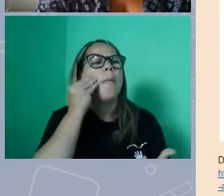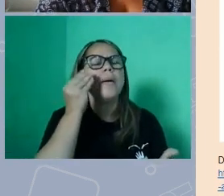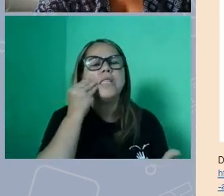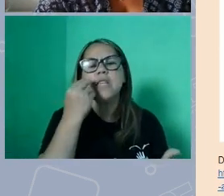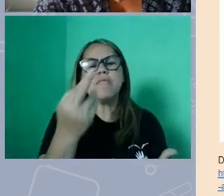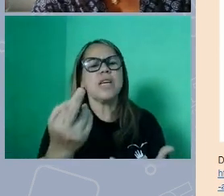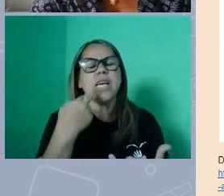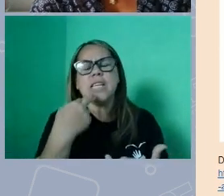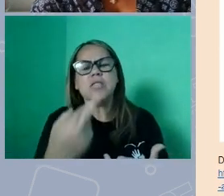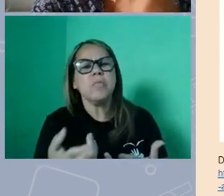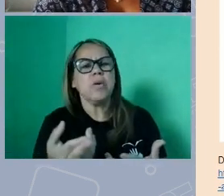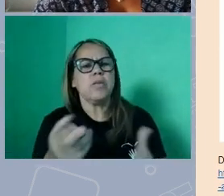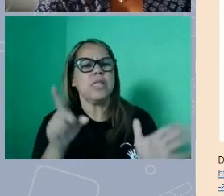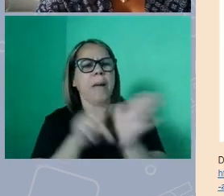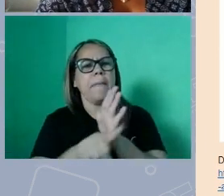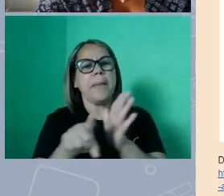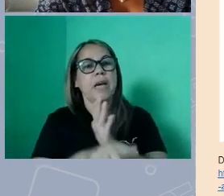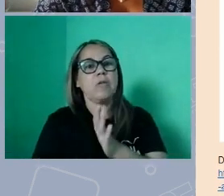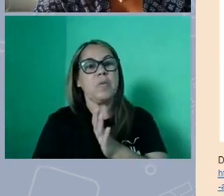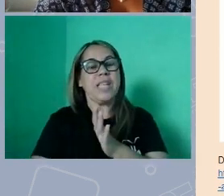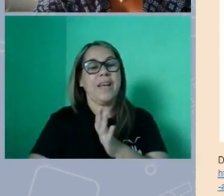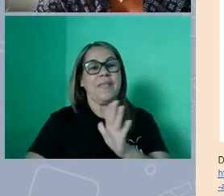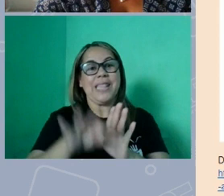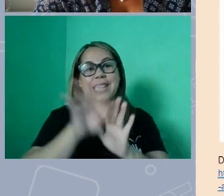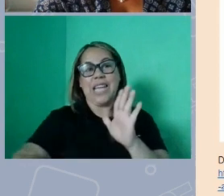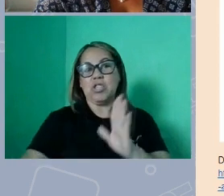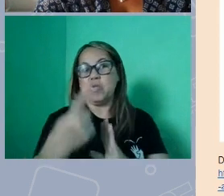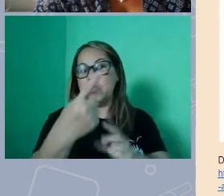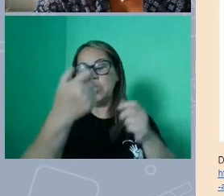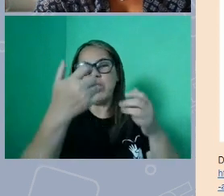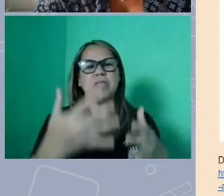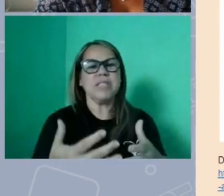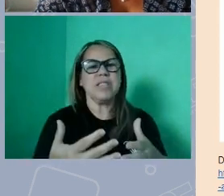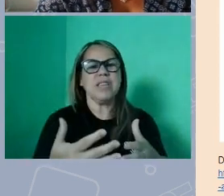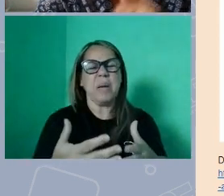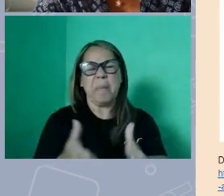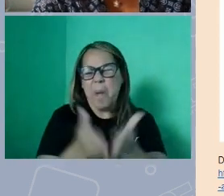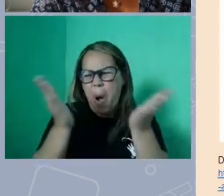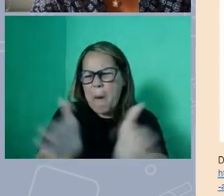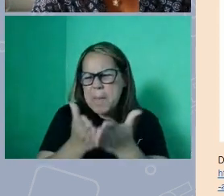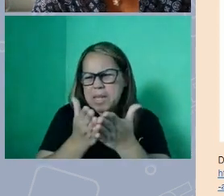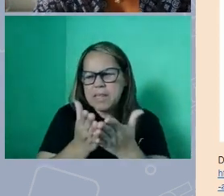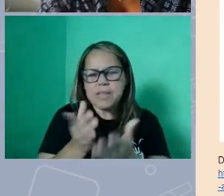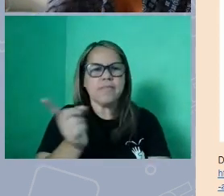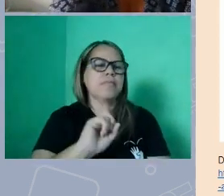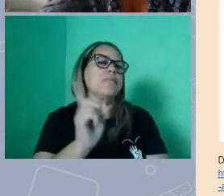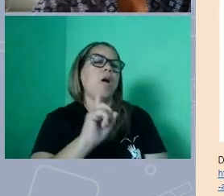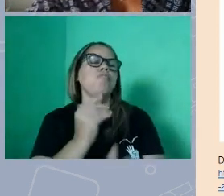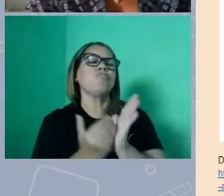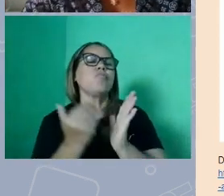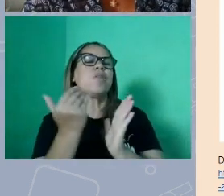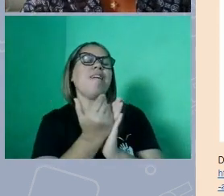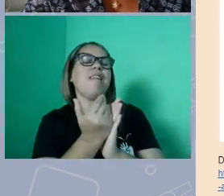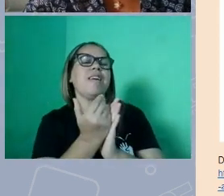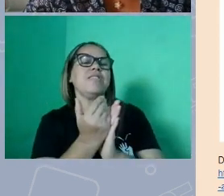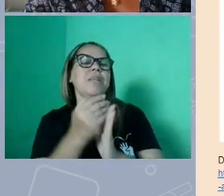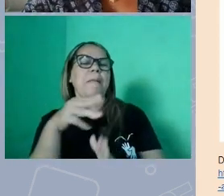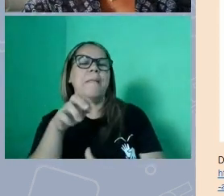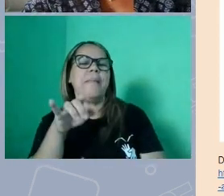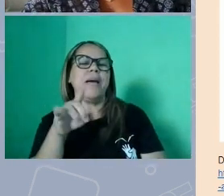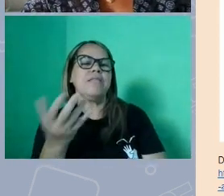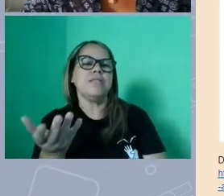respondam a questão então o texto 1 diz assim pobre não classe média e a pessoa né pedindo